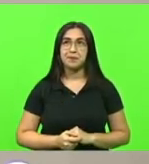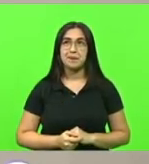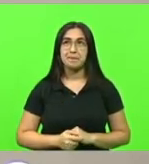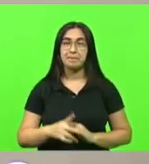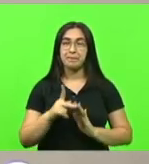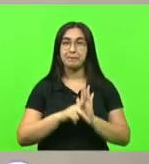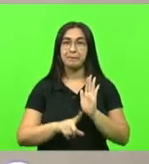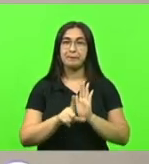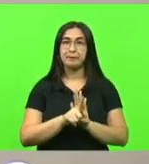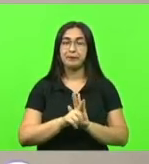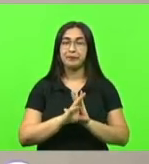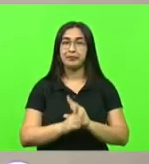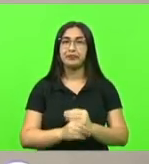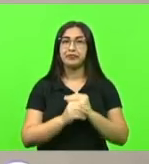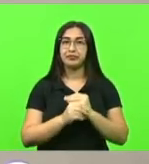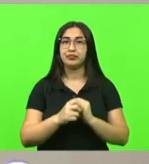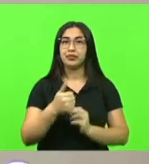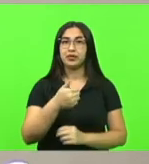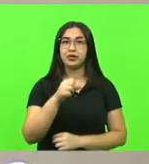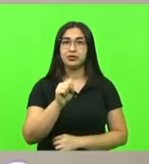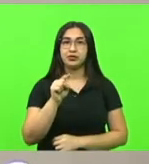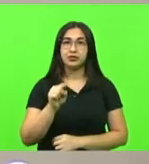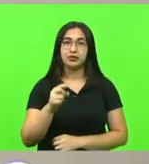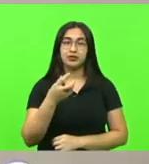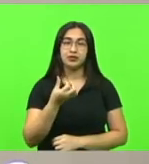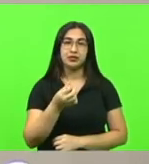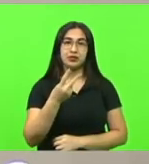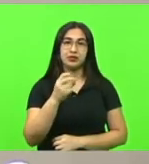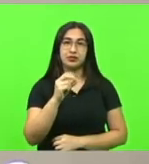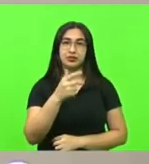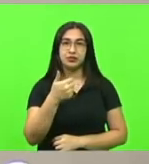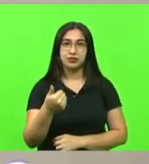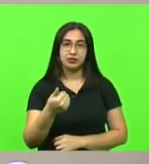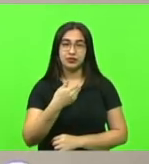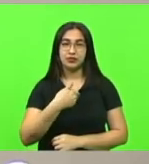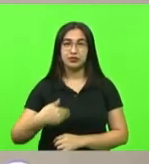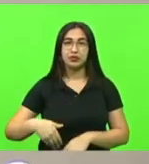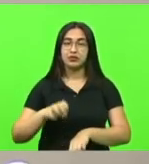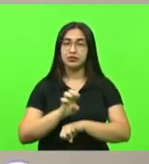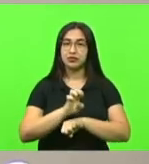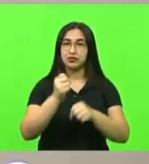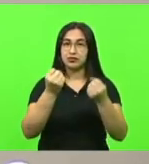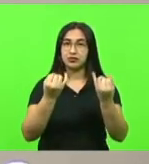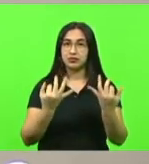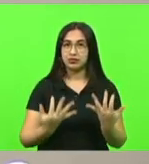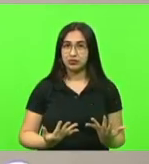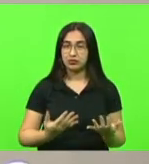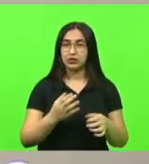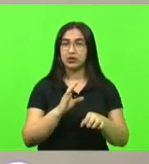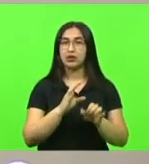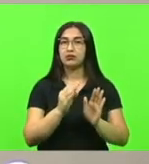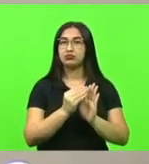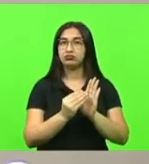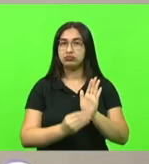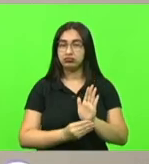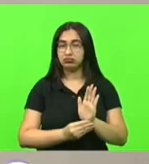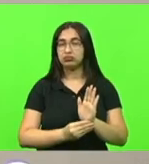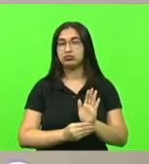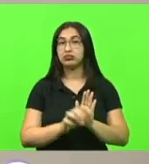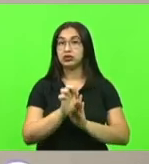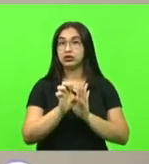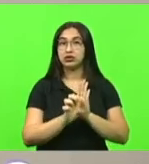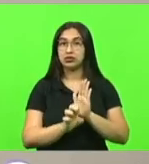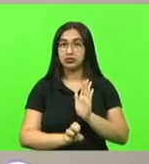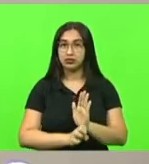Projeto de lei complementar 18.6 de 2021. Autor, governo do Estado, dispõe sobre o Estatuto da Polícia Penal do Estado de Santa Catarina e